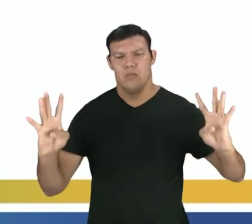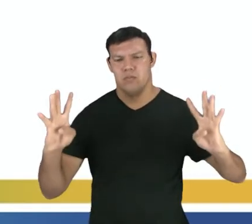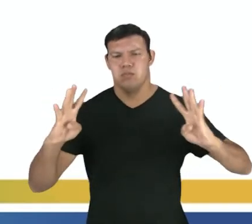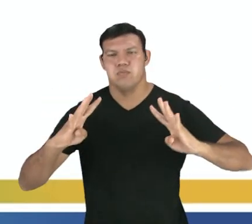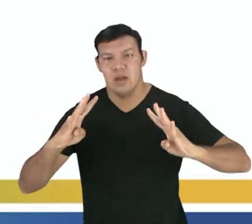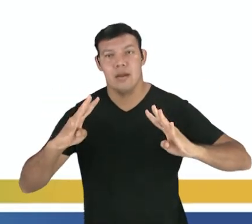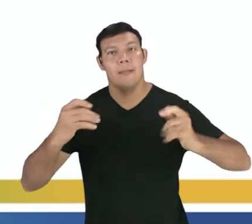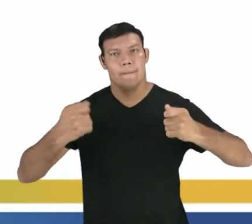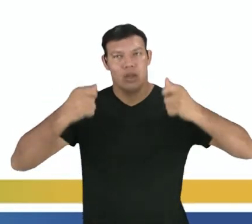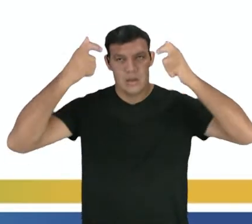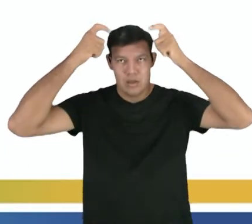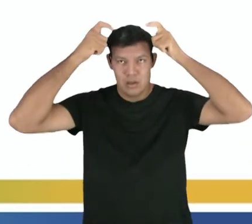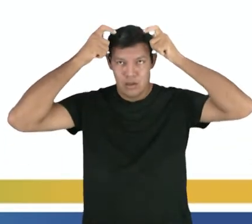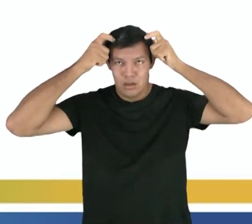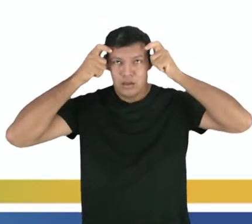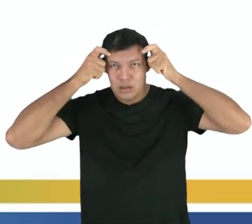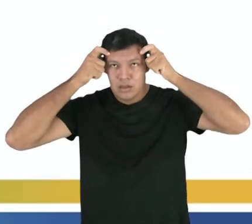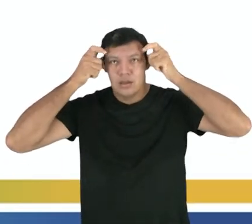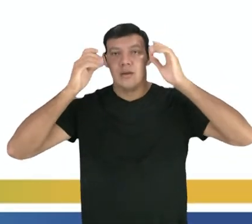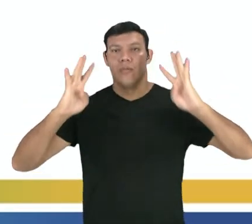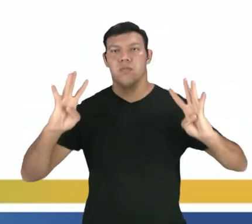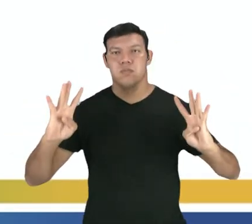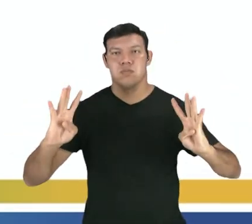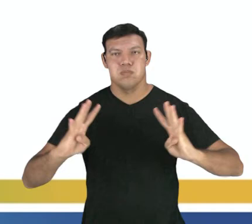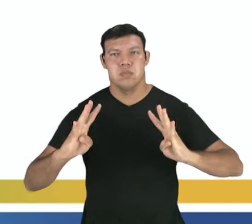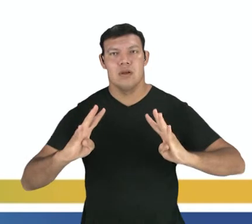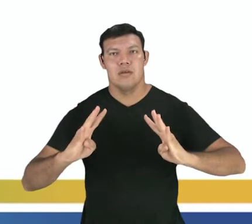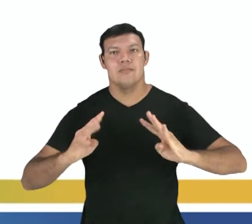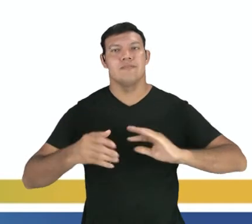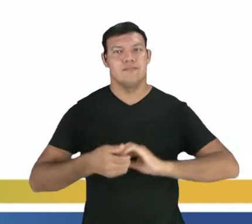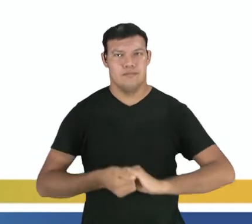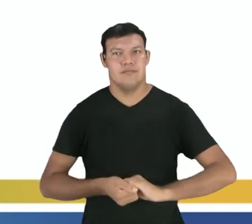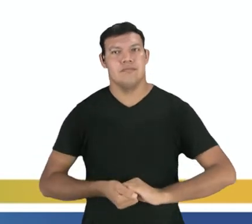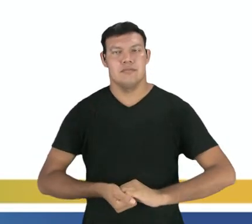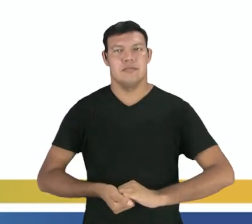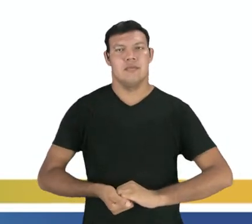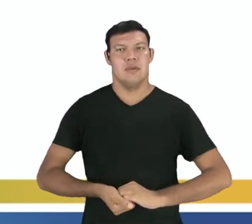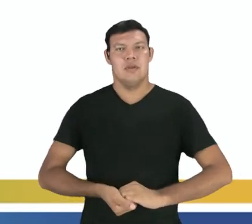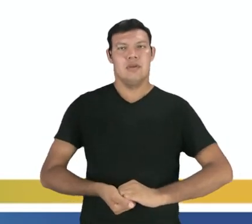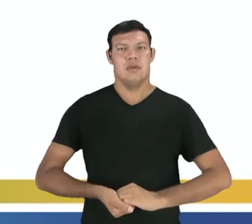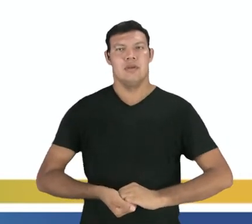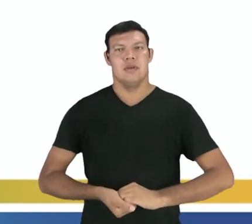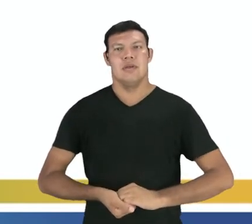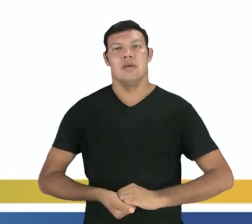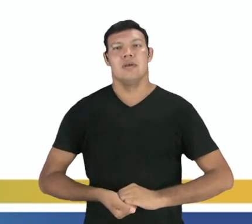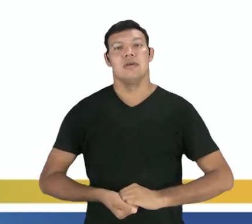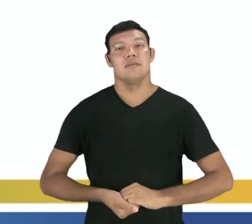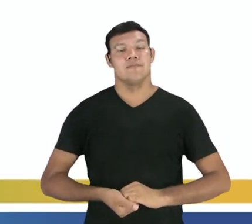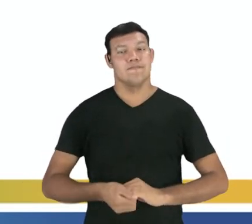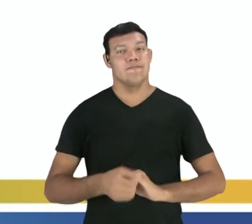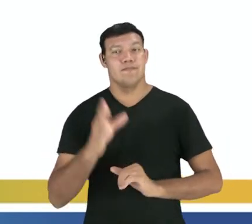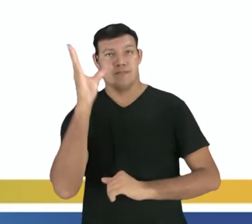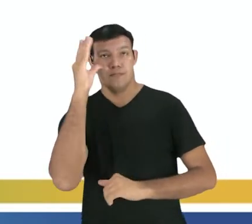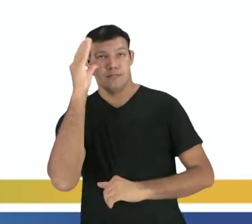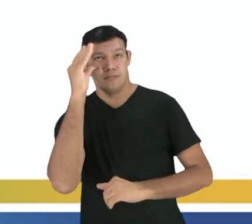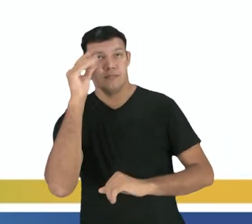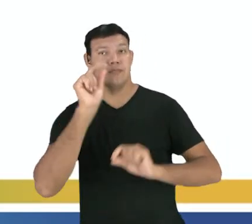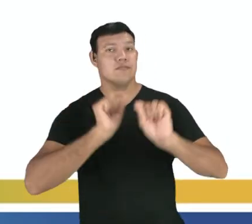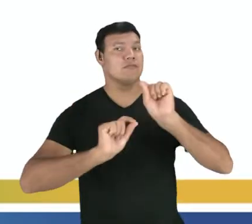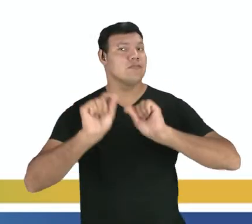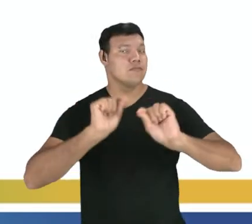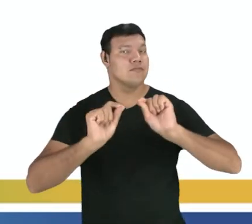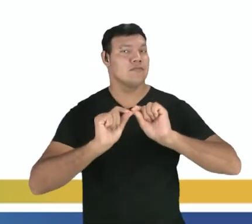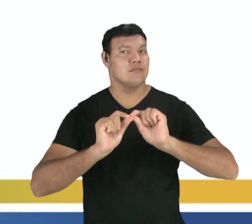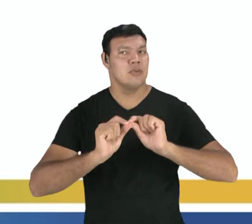de capacete, né, um dos equipamentos que eles usam durante o jogo. E algo interessante sobre esse esporte, o